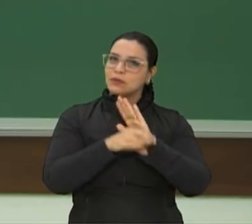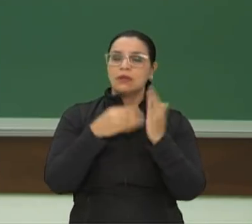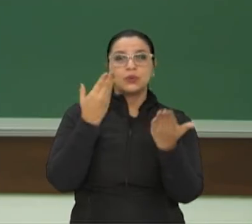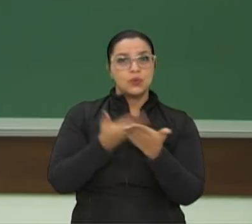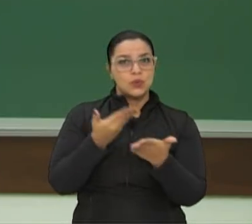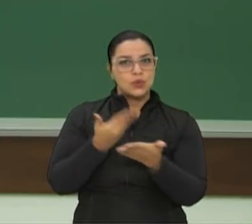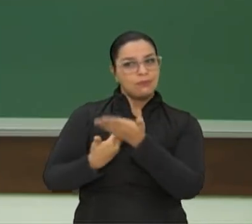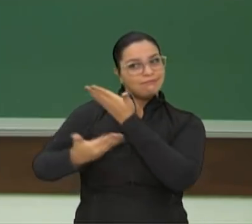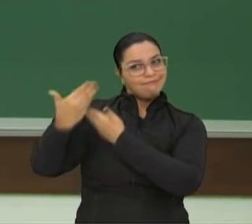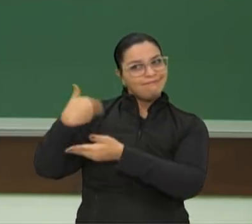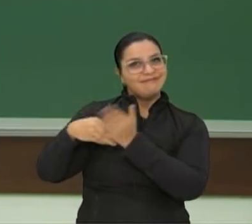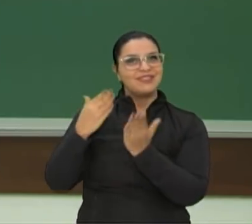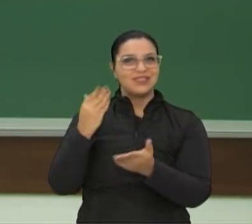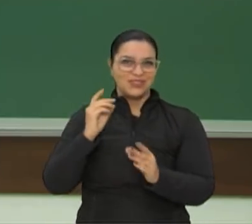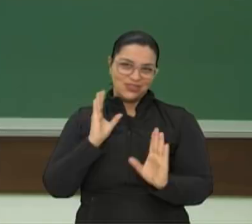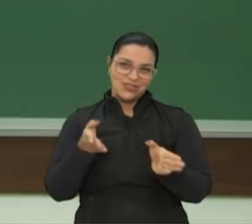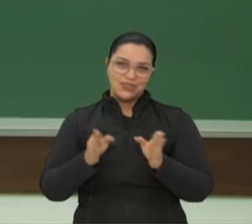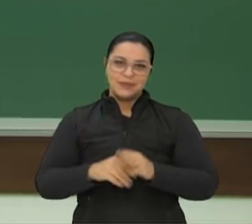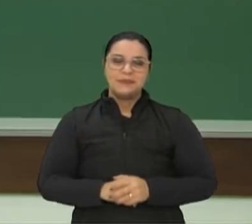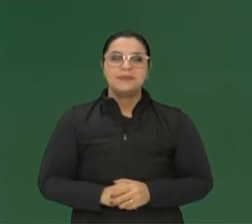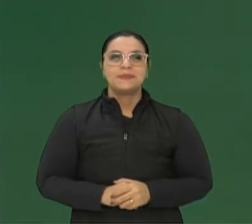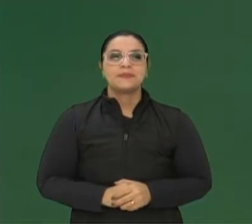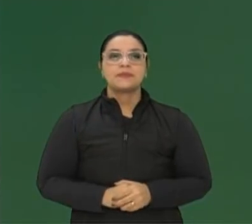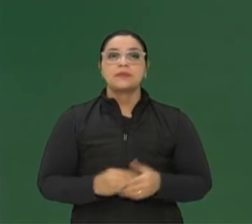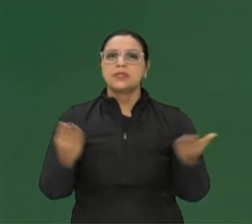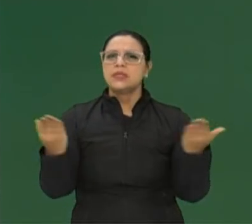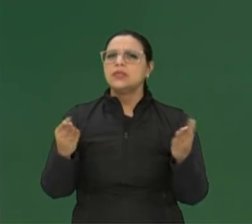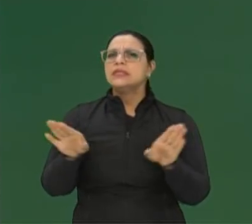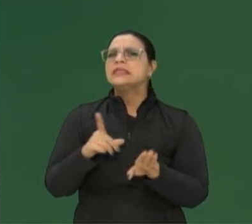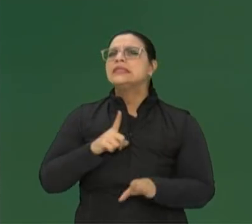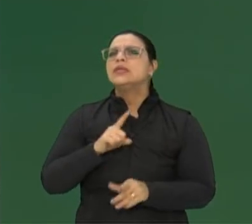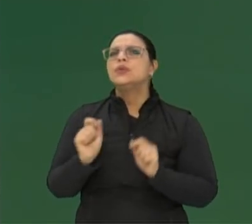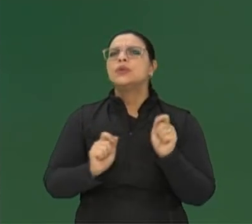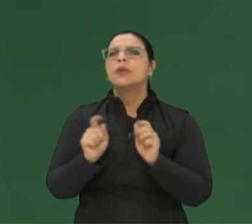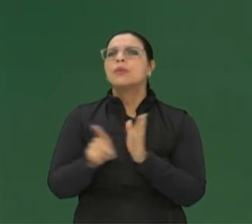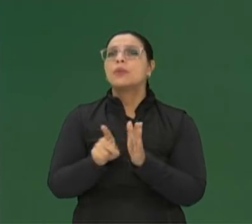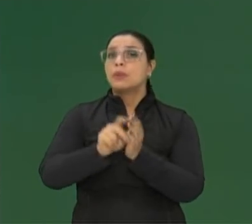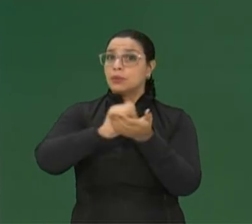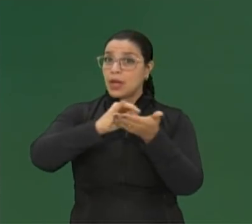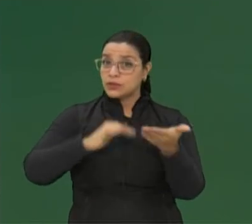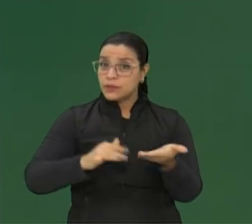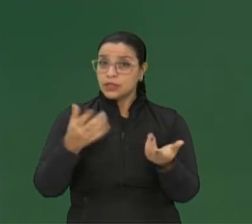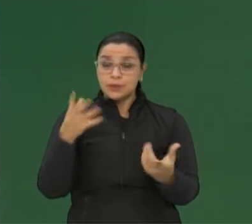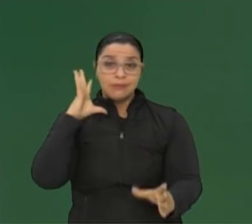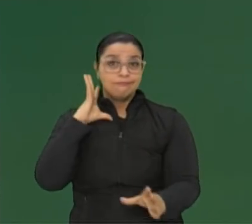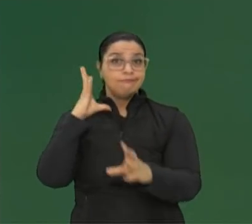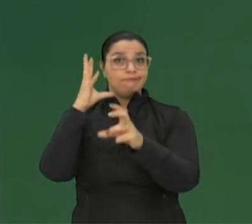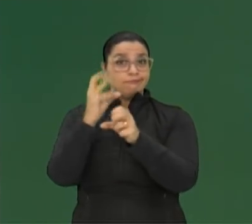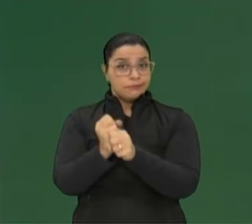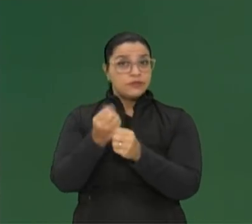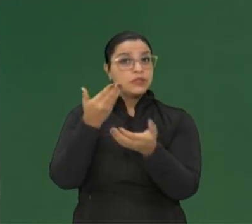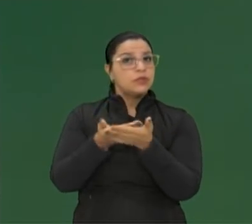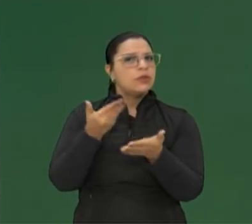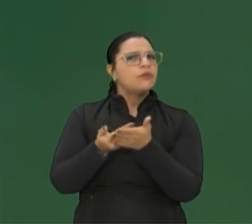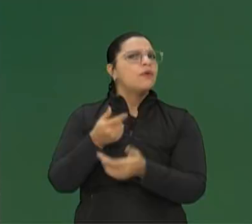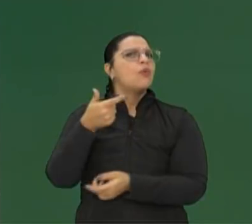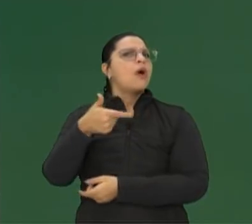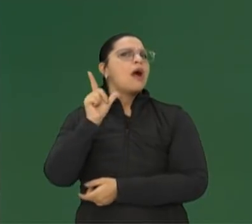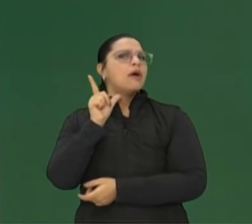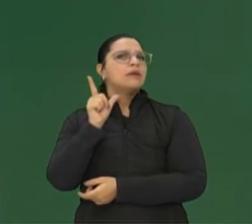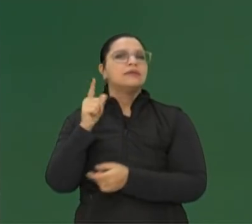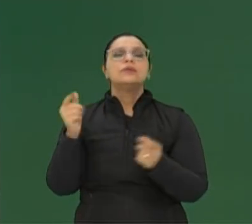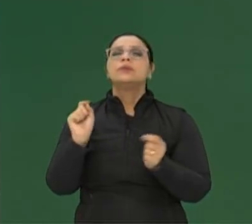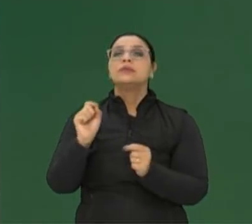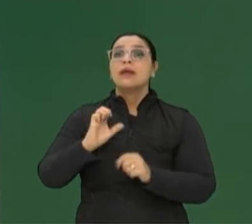no nosso último encontro, perfeito? Então, já temos aqui um exercício para revisar o que nós vimos no nosso último encontro, que era